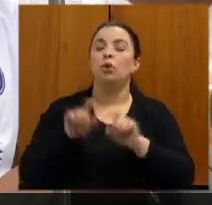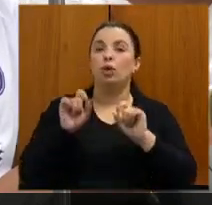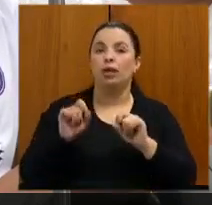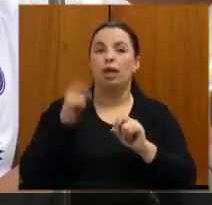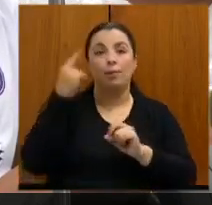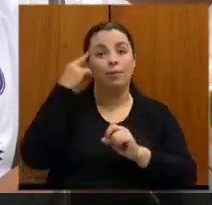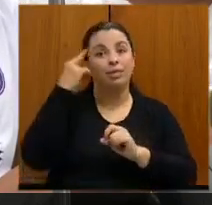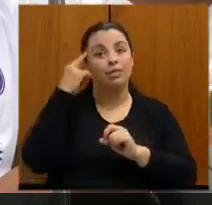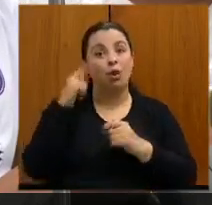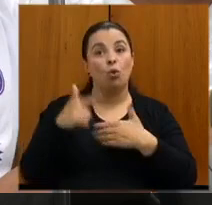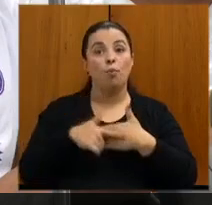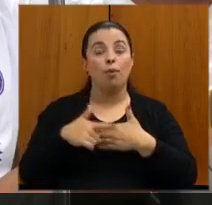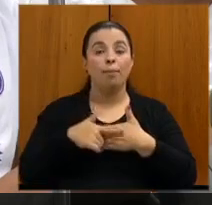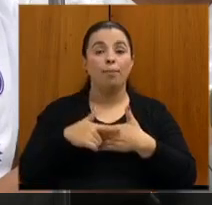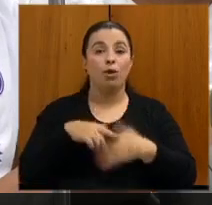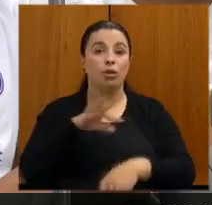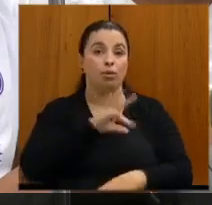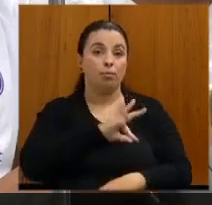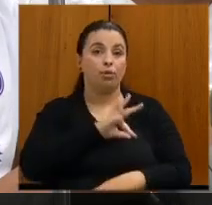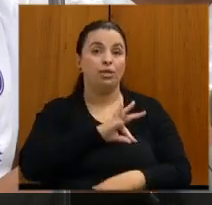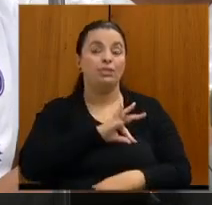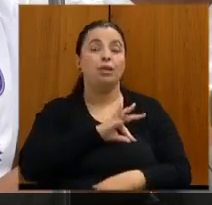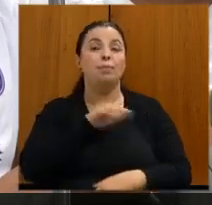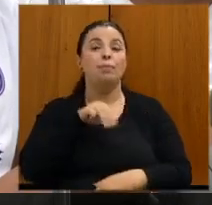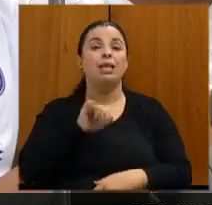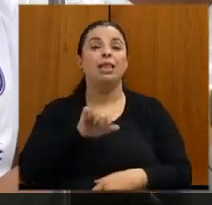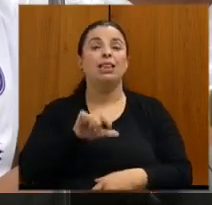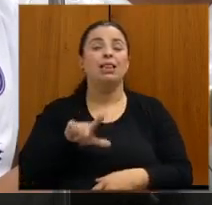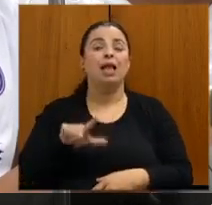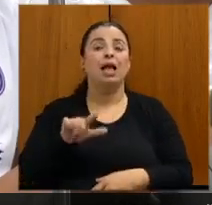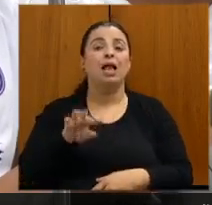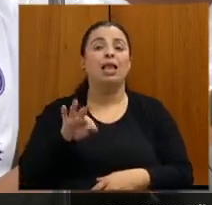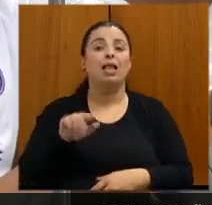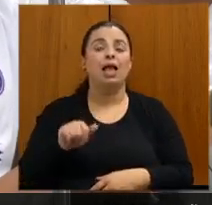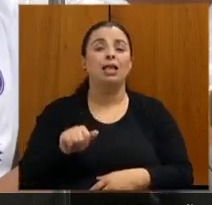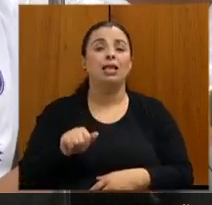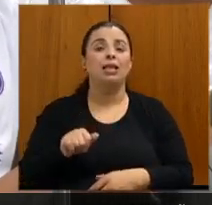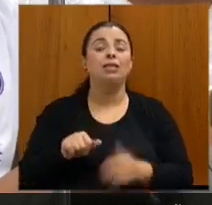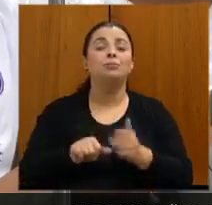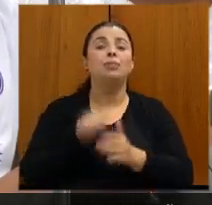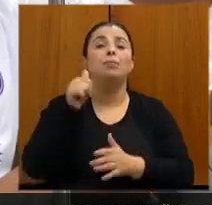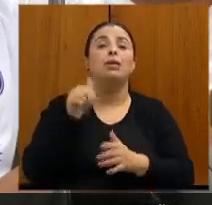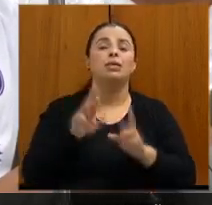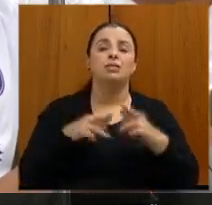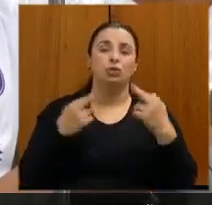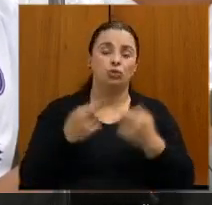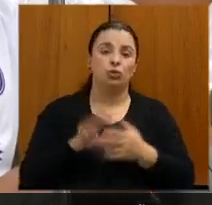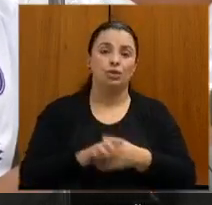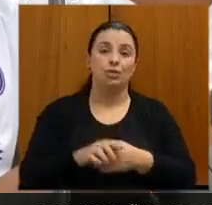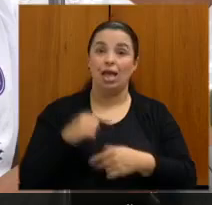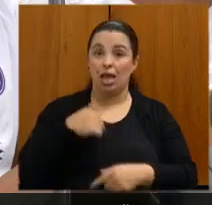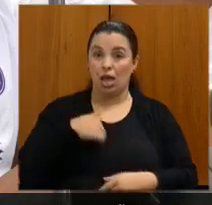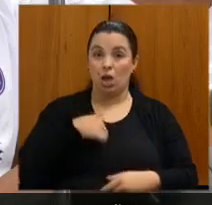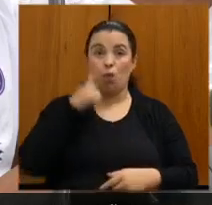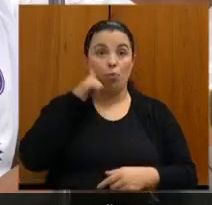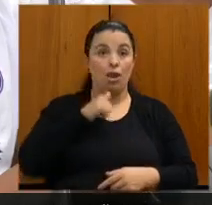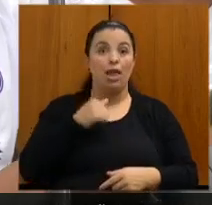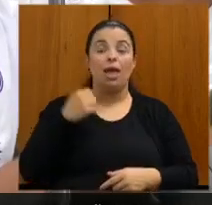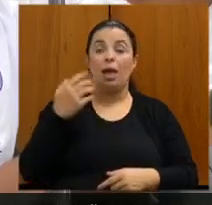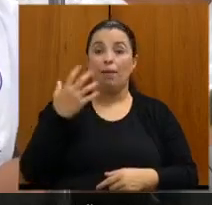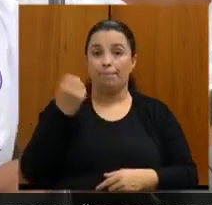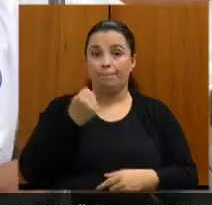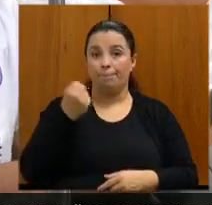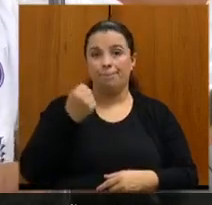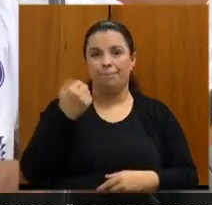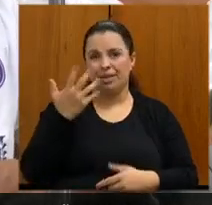da Polícia Militar nas primeiras reuniões Eu sou uma mulher branca e não é a primeira reunião da cidade